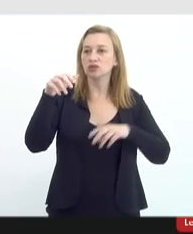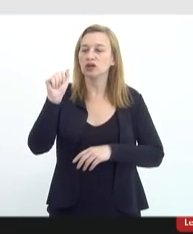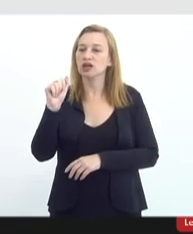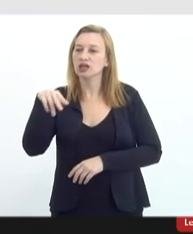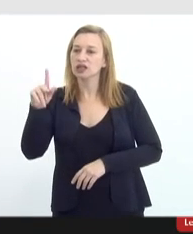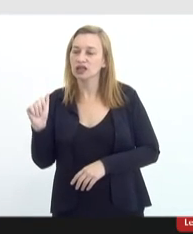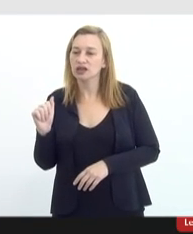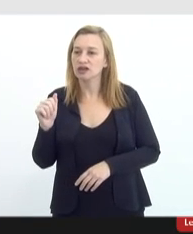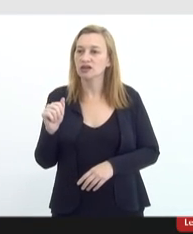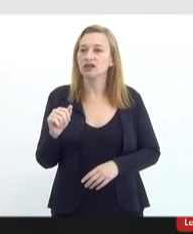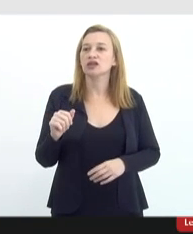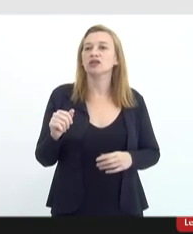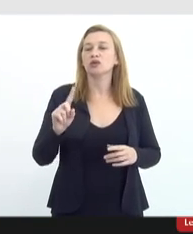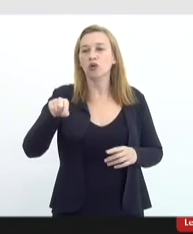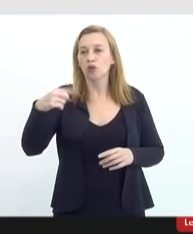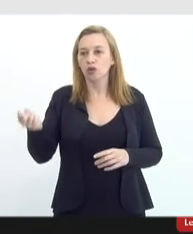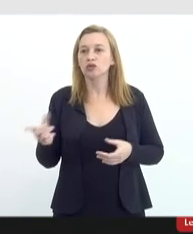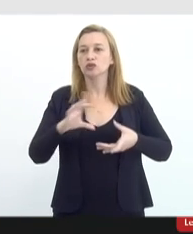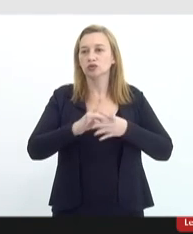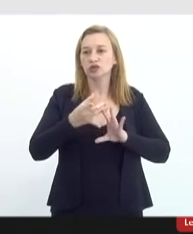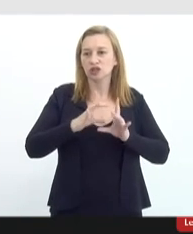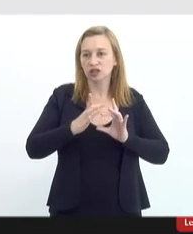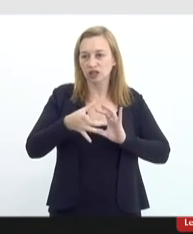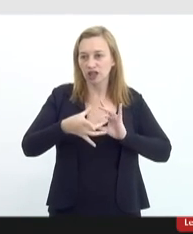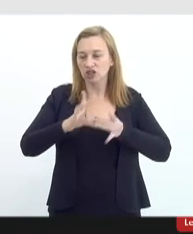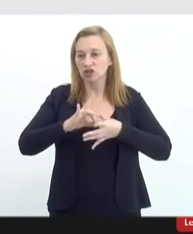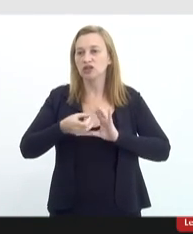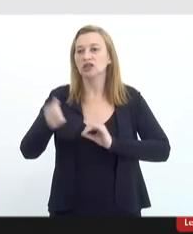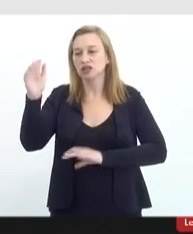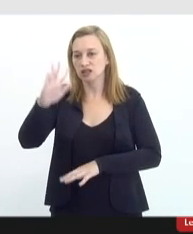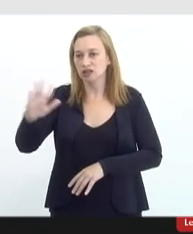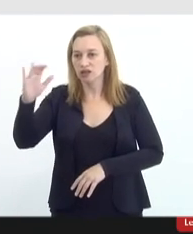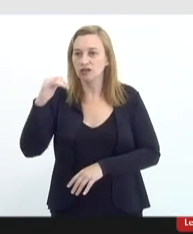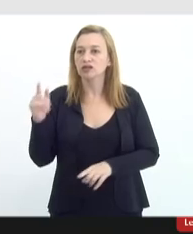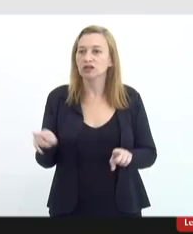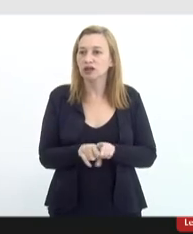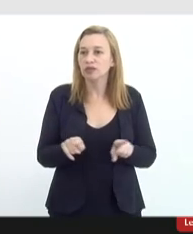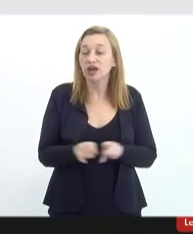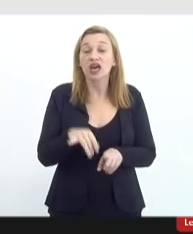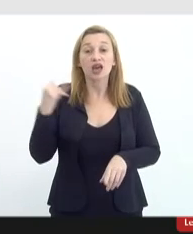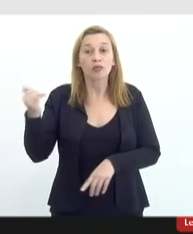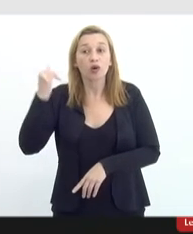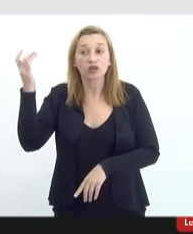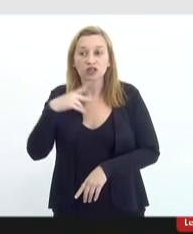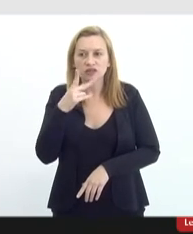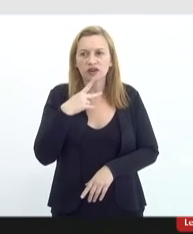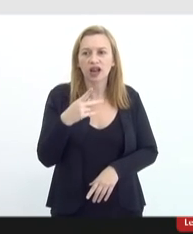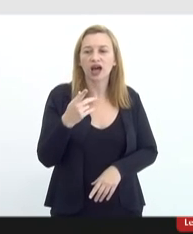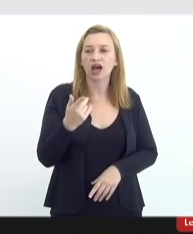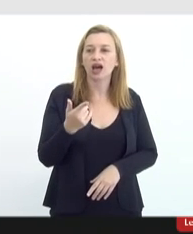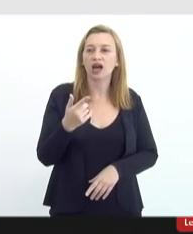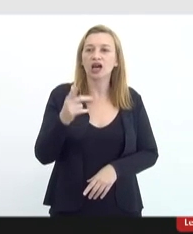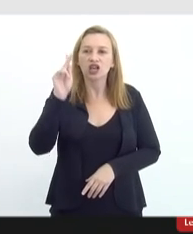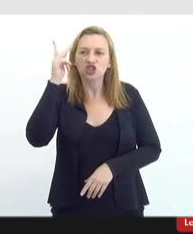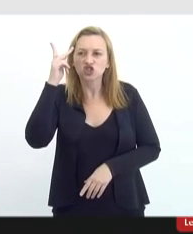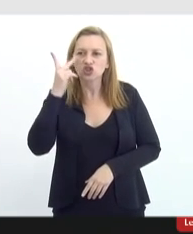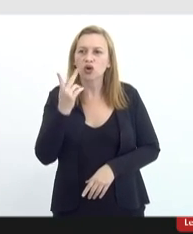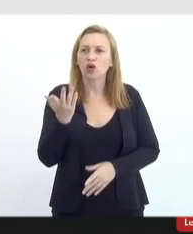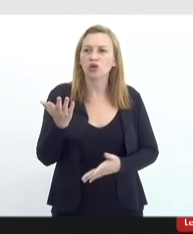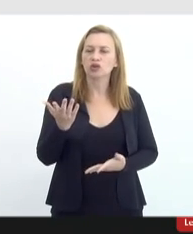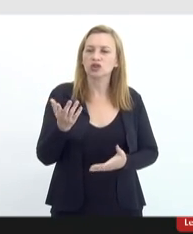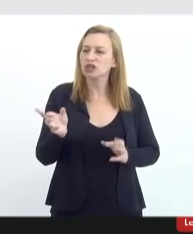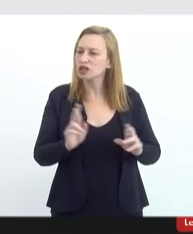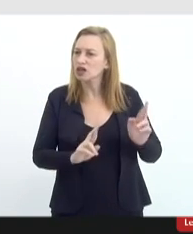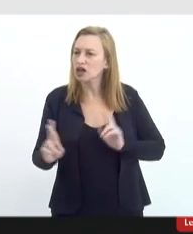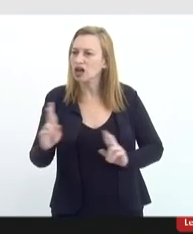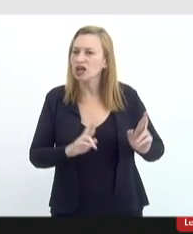outros contextos nacionais também. E aí a importância dessa virada, a gente pensar que embora o vilipêndio histórico seja em